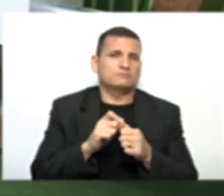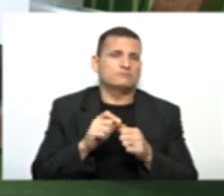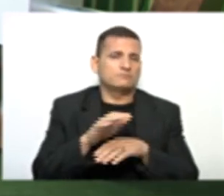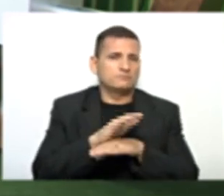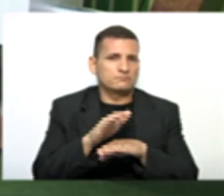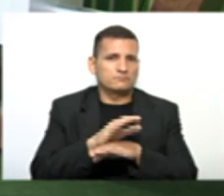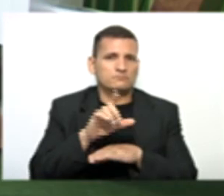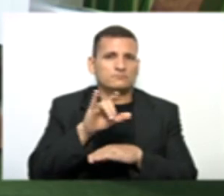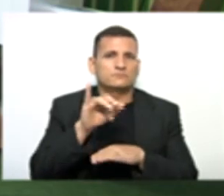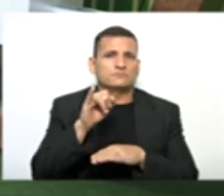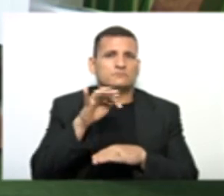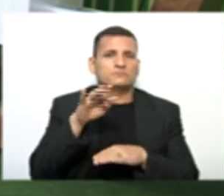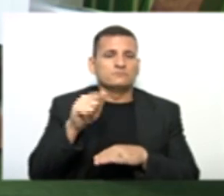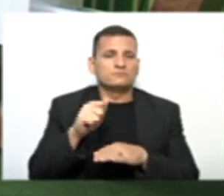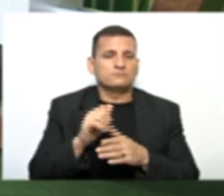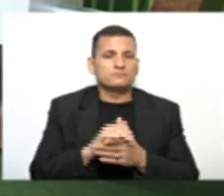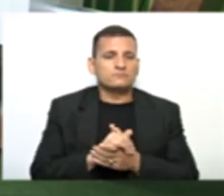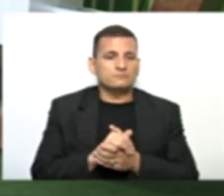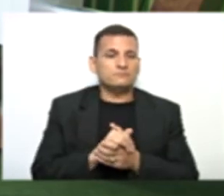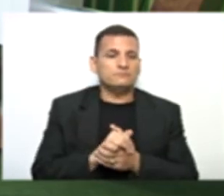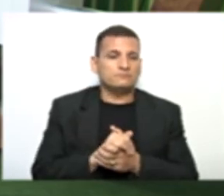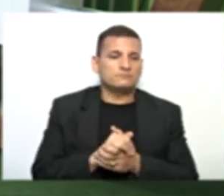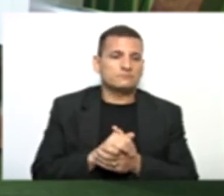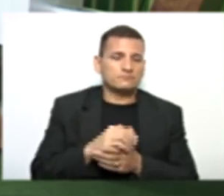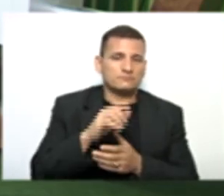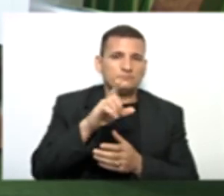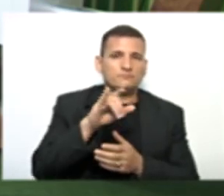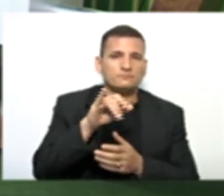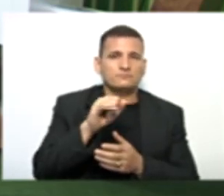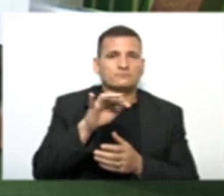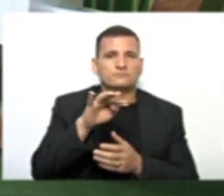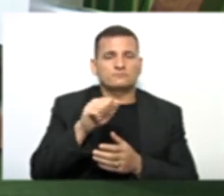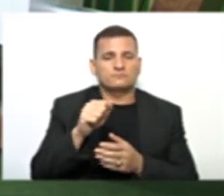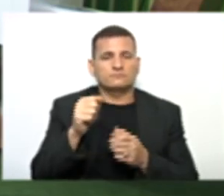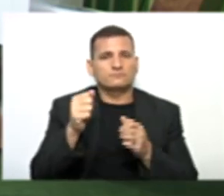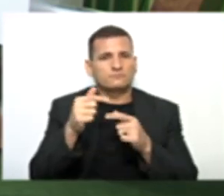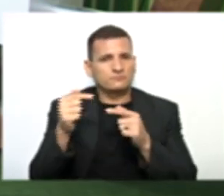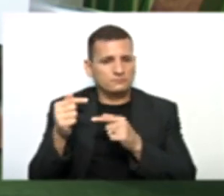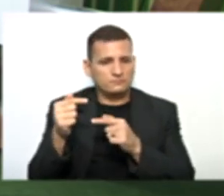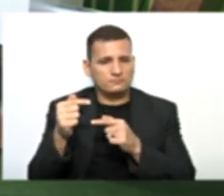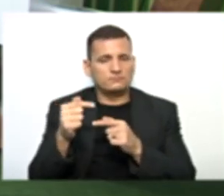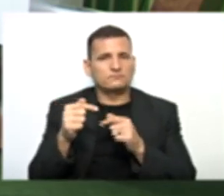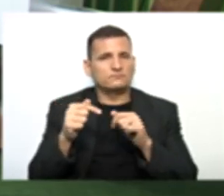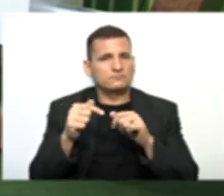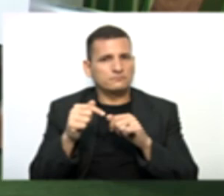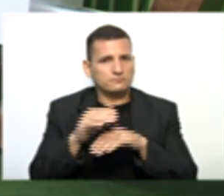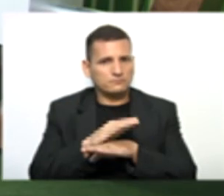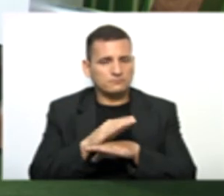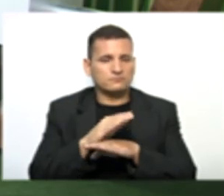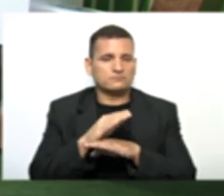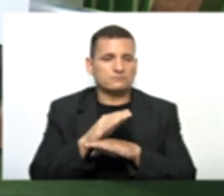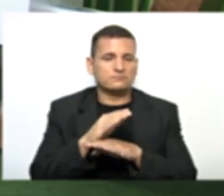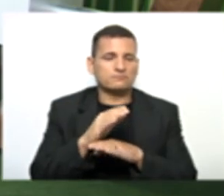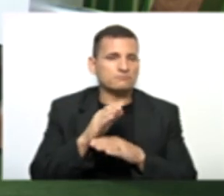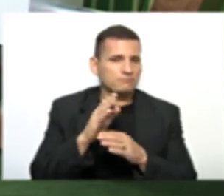lista, sabe? Que se você colocar lista igual a N1, N2, N3, e colocar em cima que ele vai entrar com isso daí, não dá para acreditar que realmente os números vão